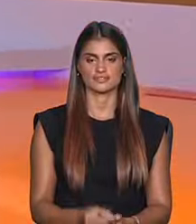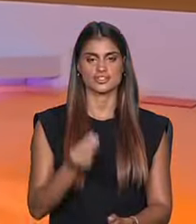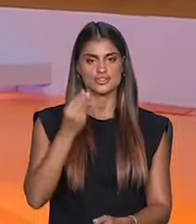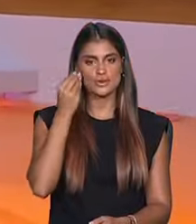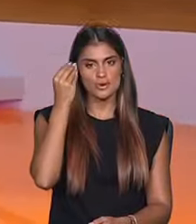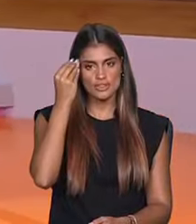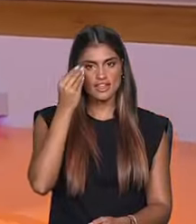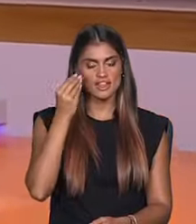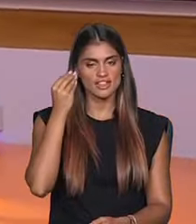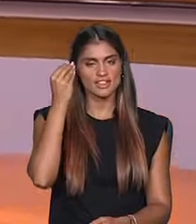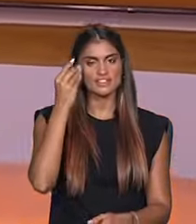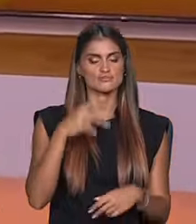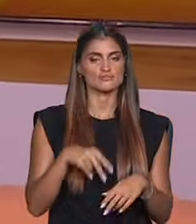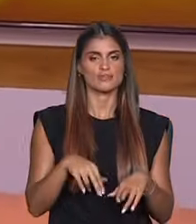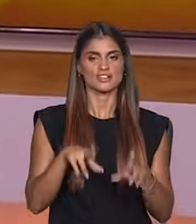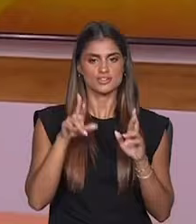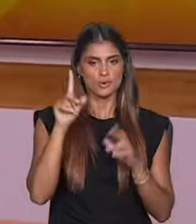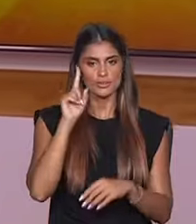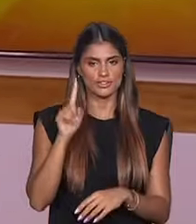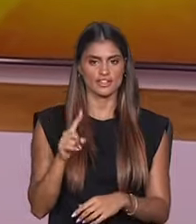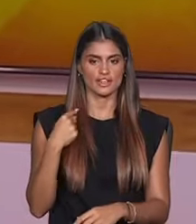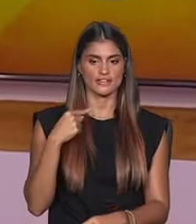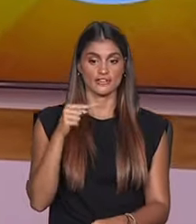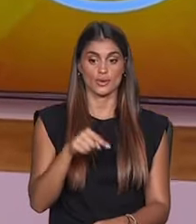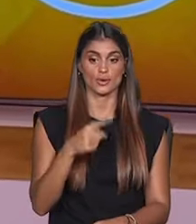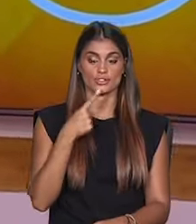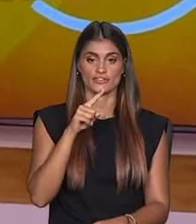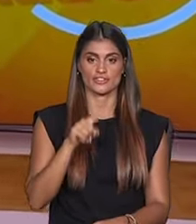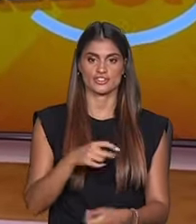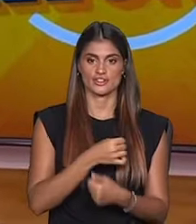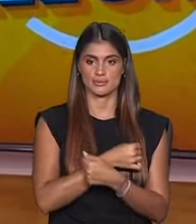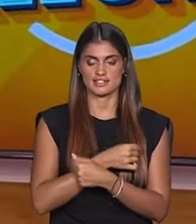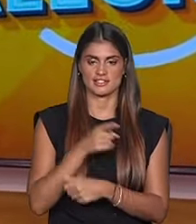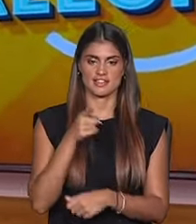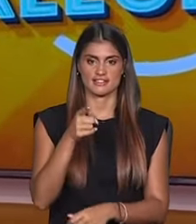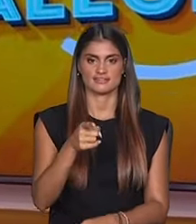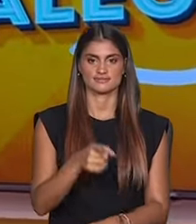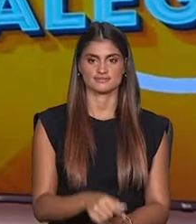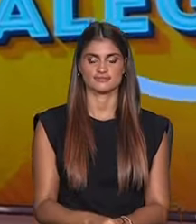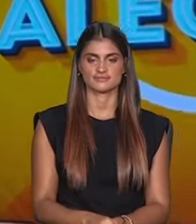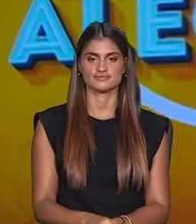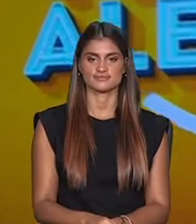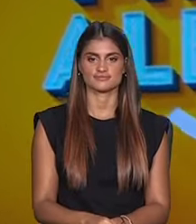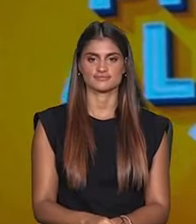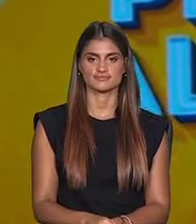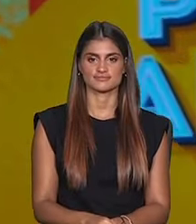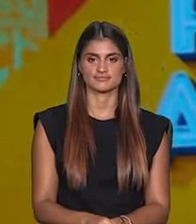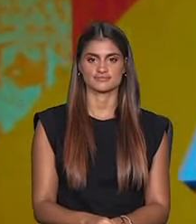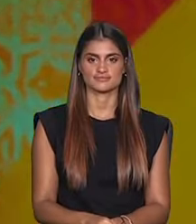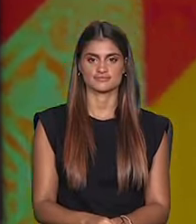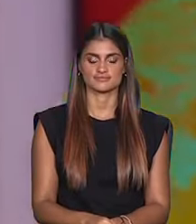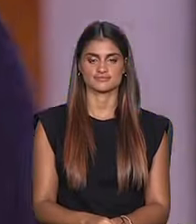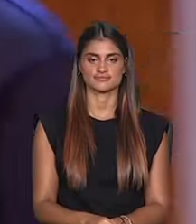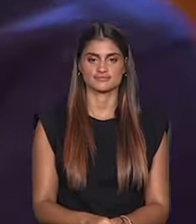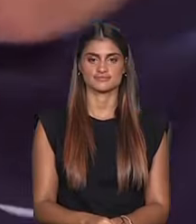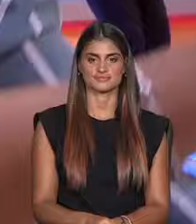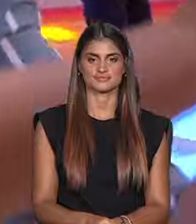a saudade e a esperança de um dia voltar para te abraçar.